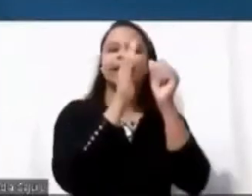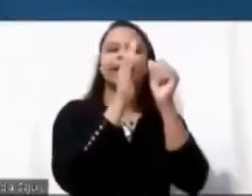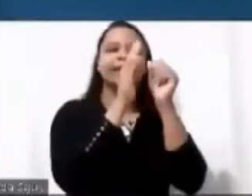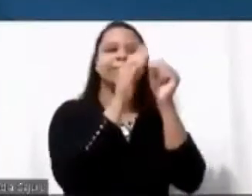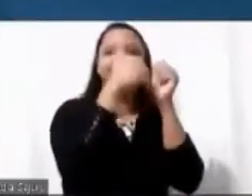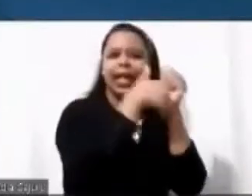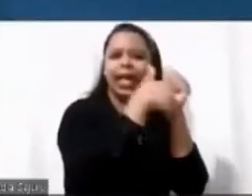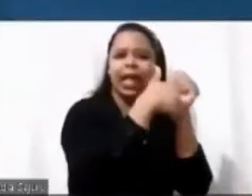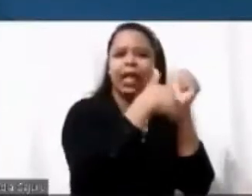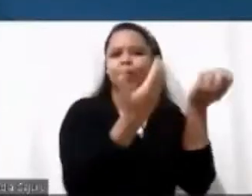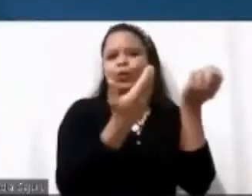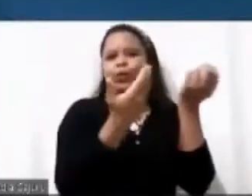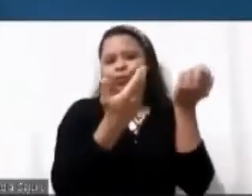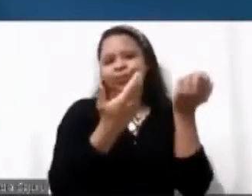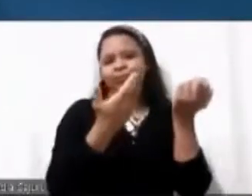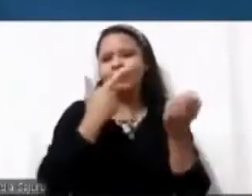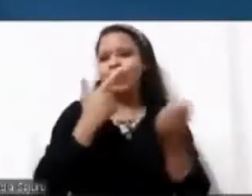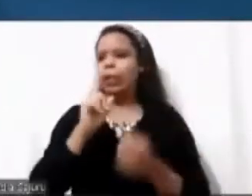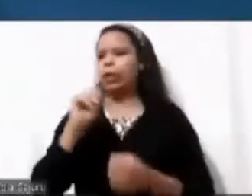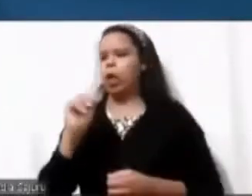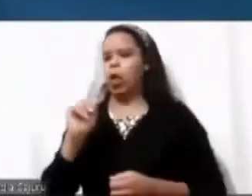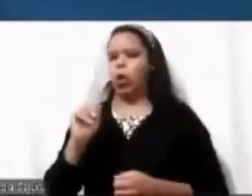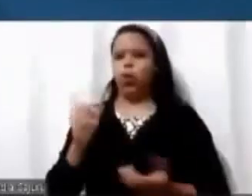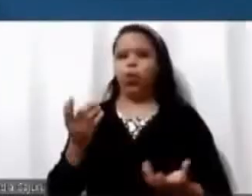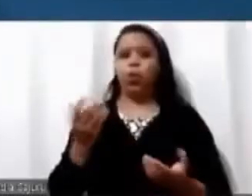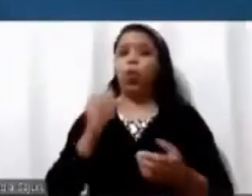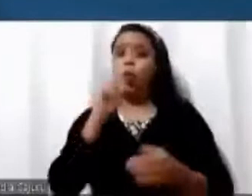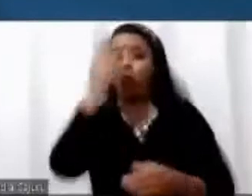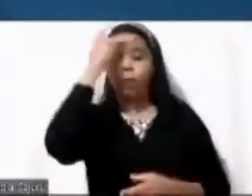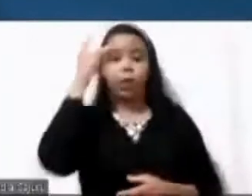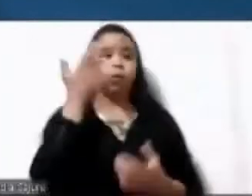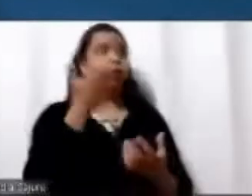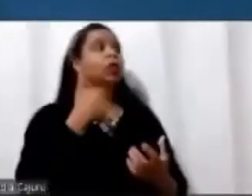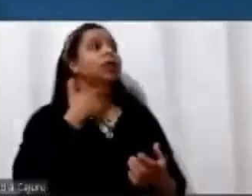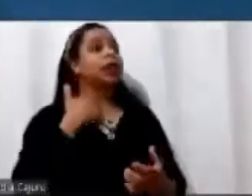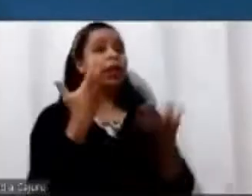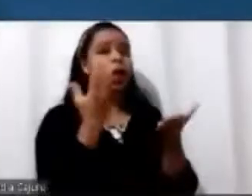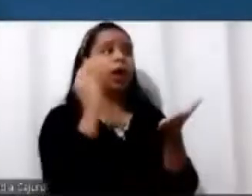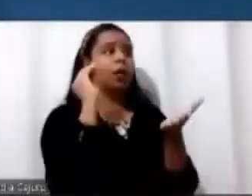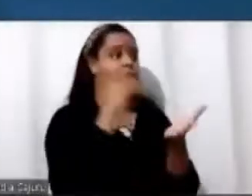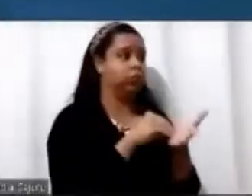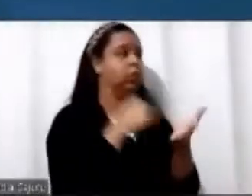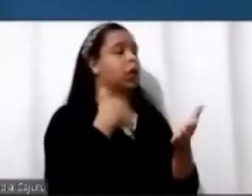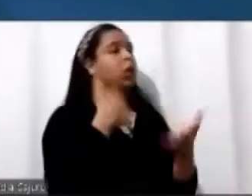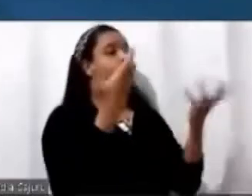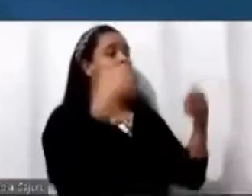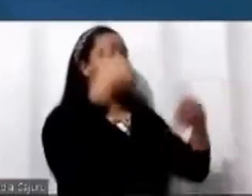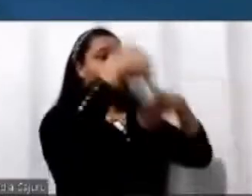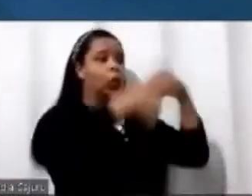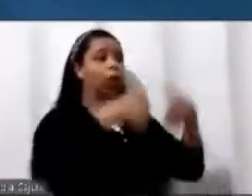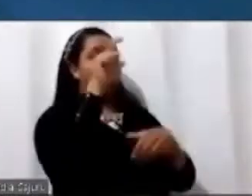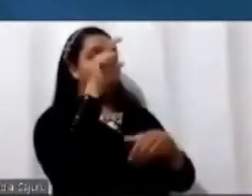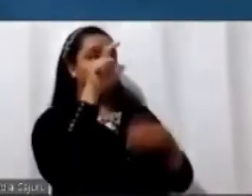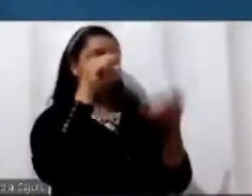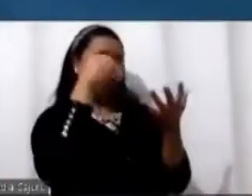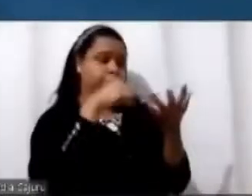exemplo, negar determinado tipo de tratamento muito específico. Ou seja, talvez